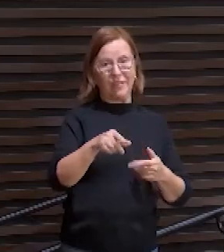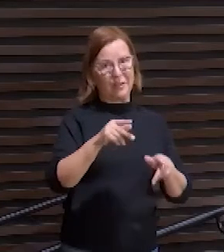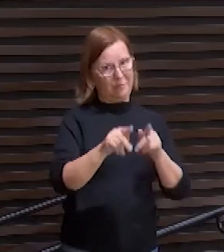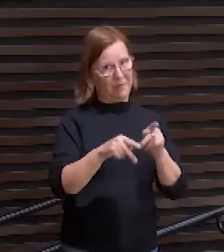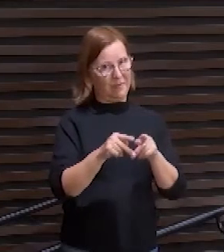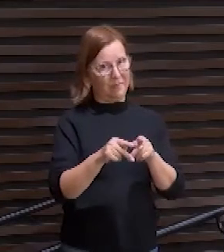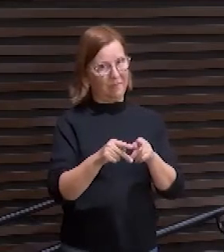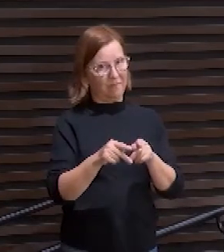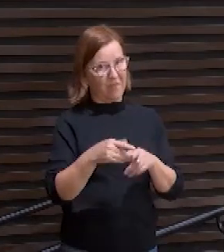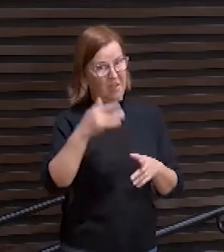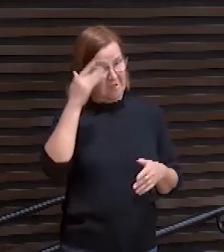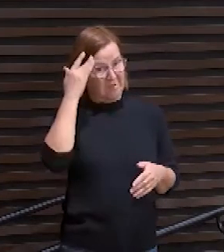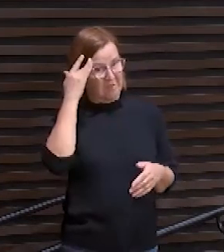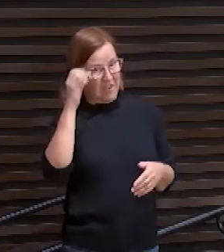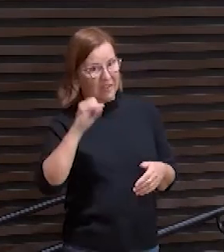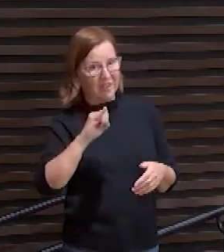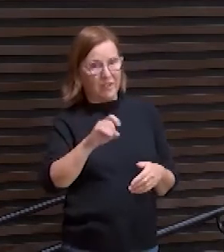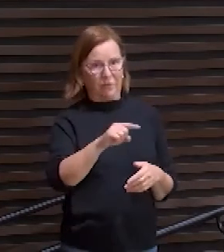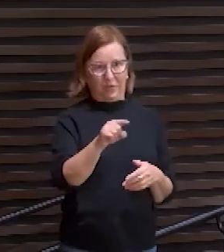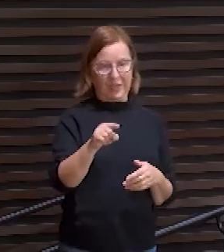Eu não sei se você é assim.